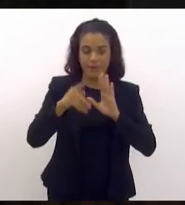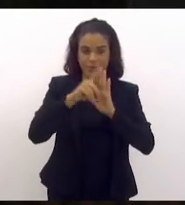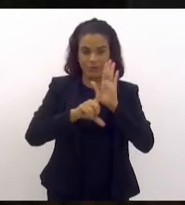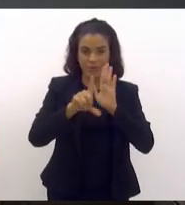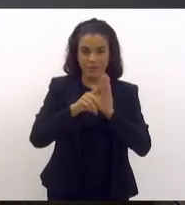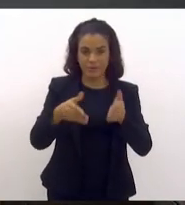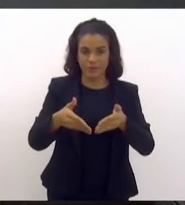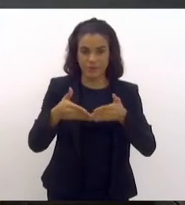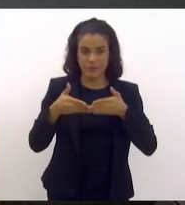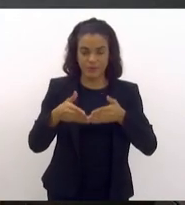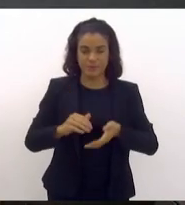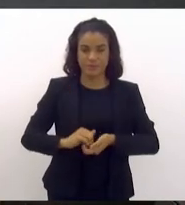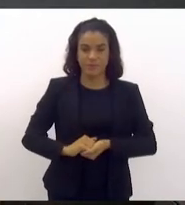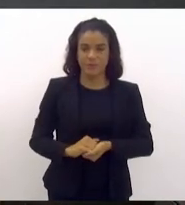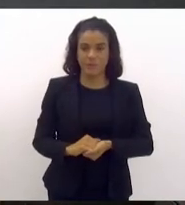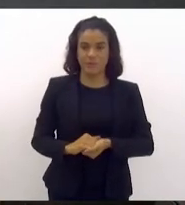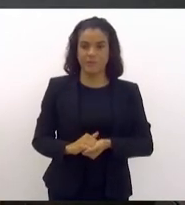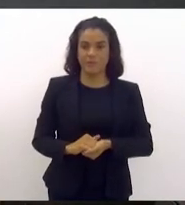a sessão